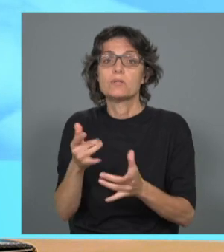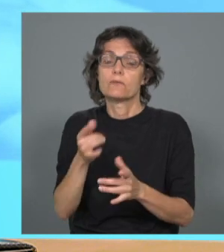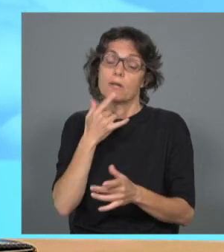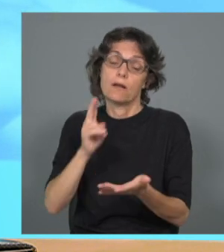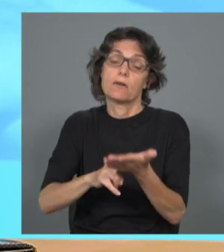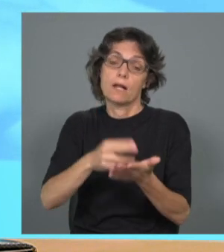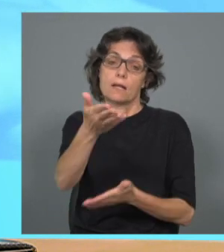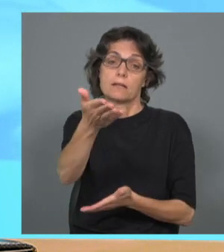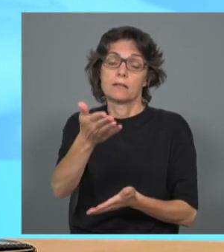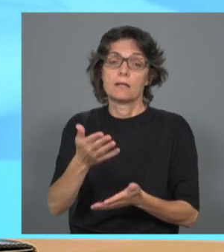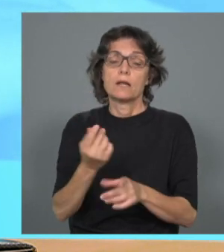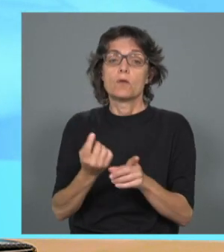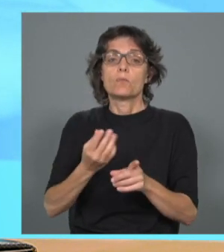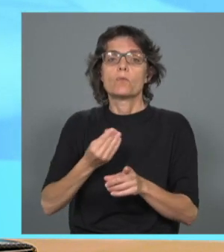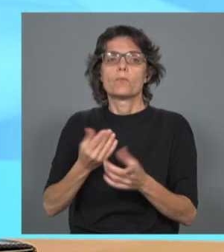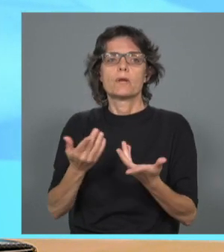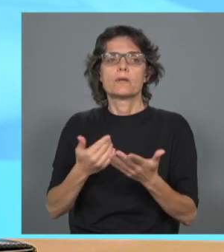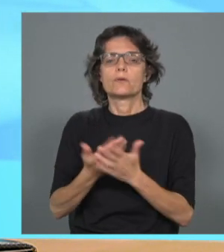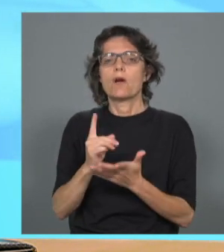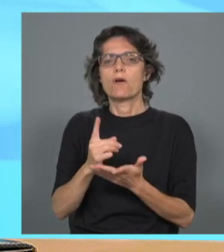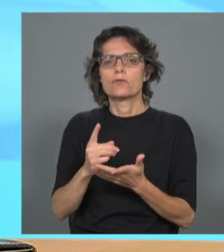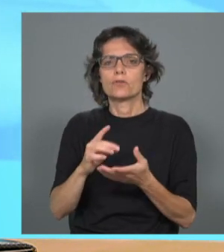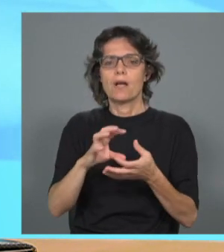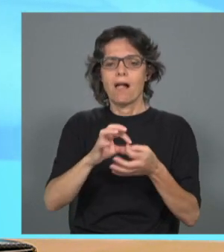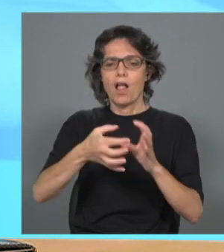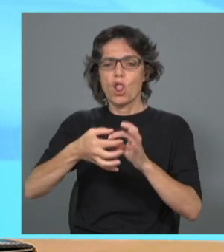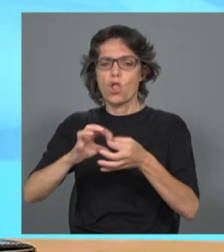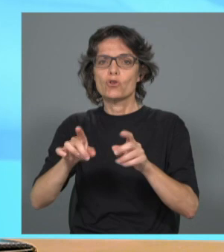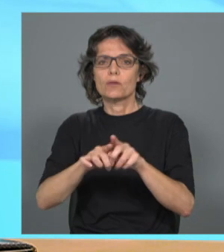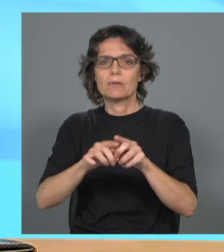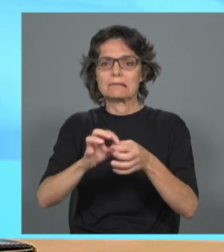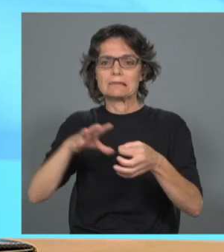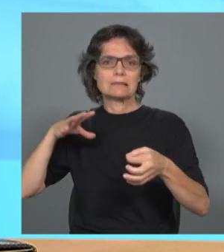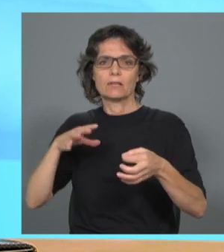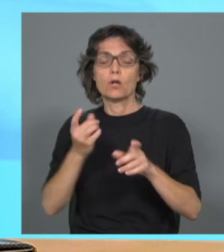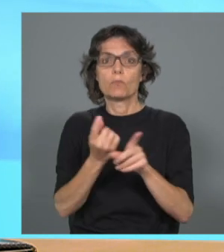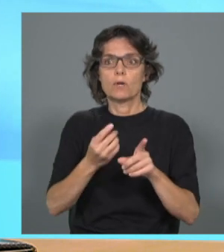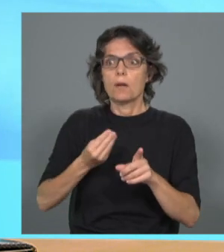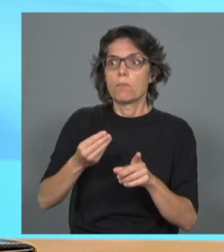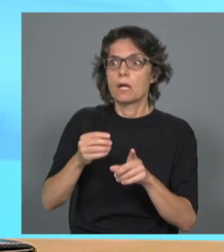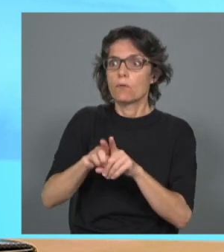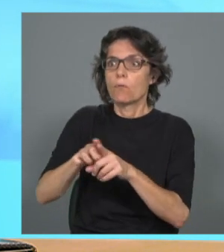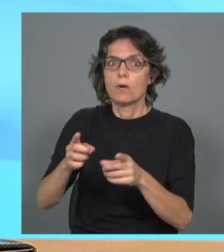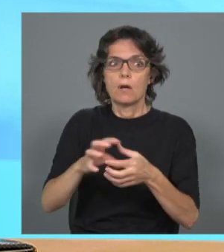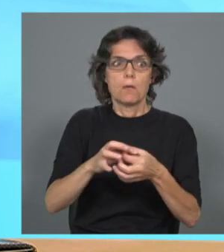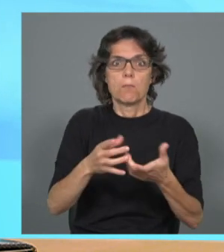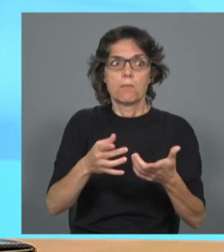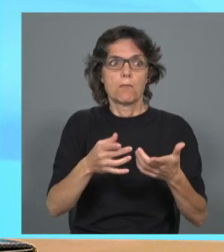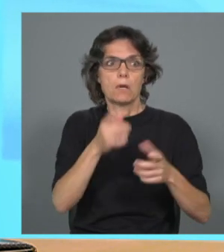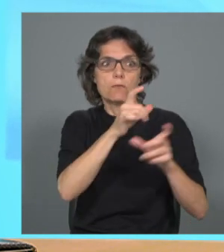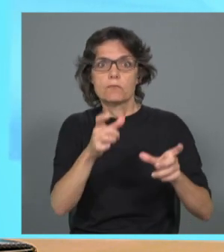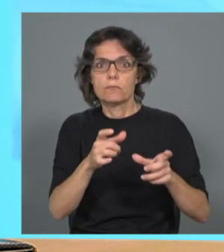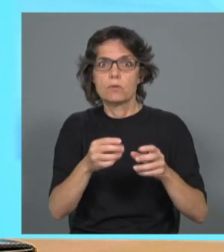medo contraria, no fundo, uma lógica de fraternidade, medo do irmão, medo das pessoas, não é? Medo em relação ao... O